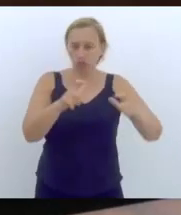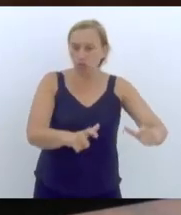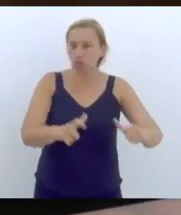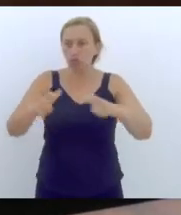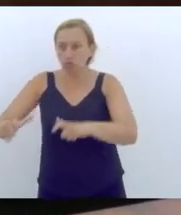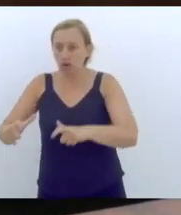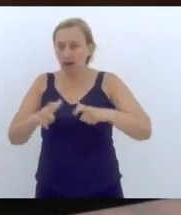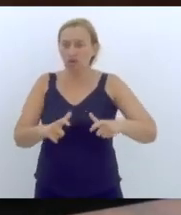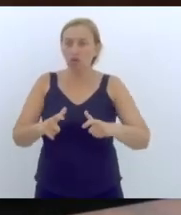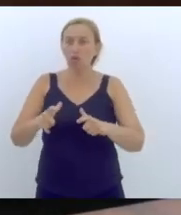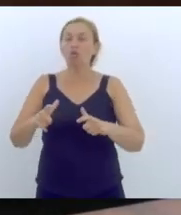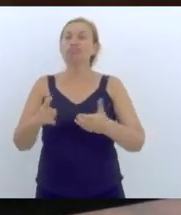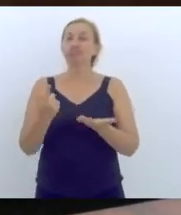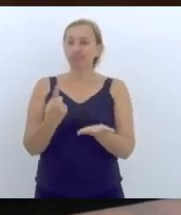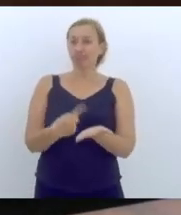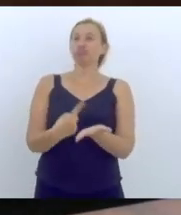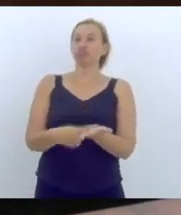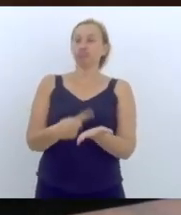criar um selo